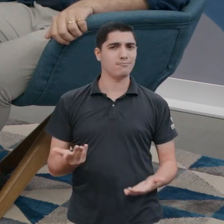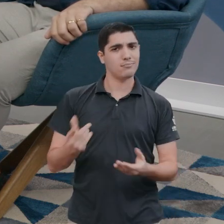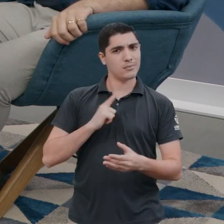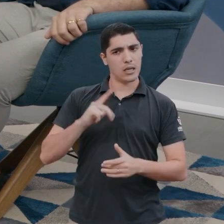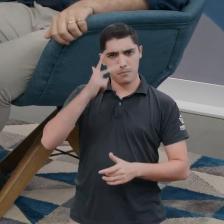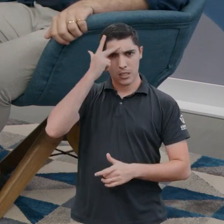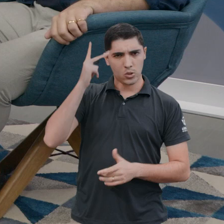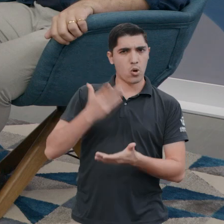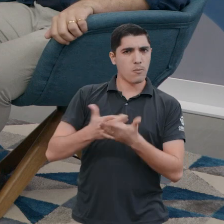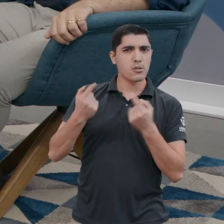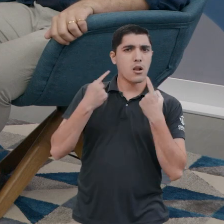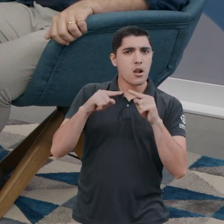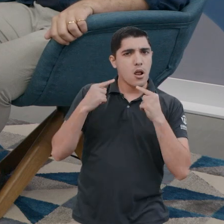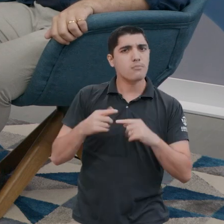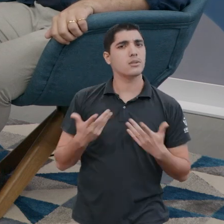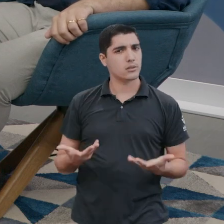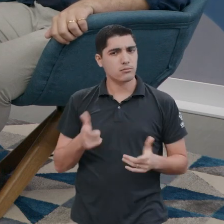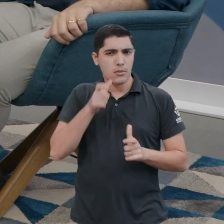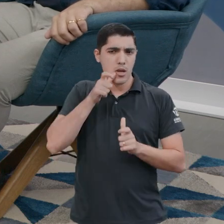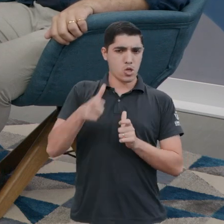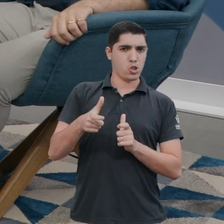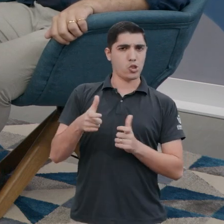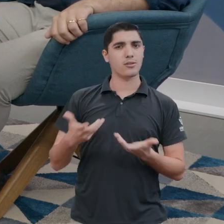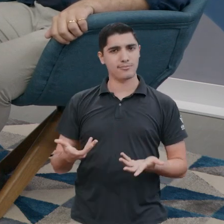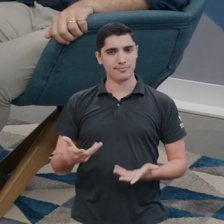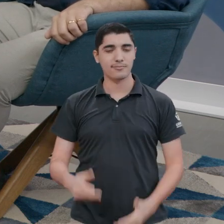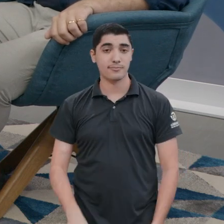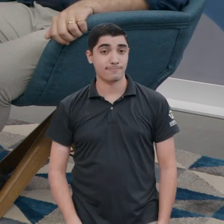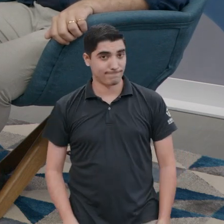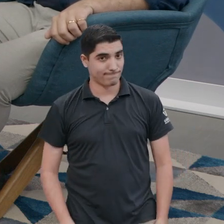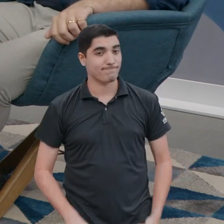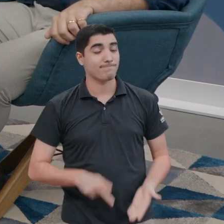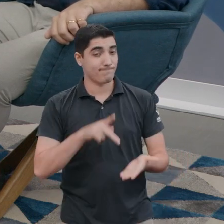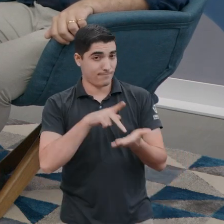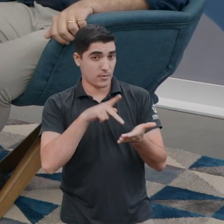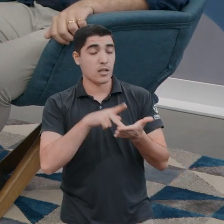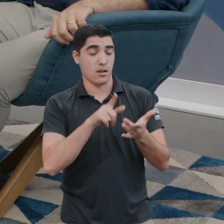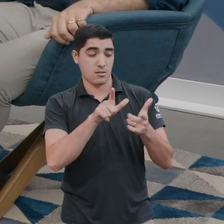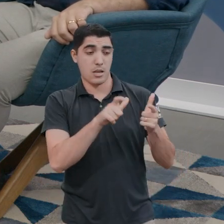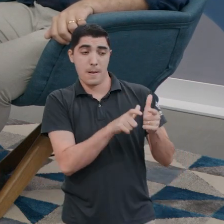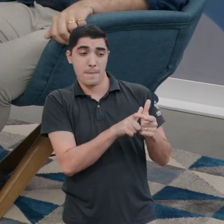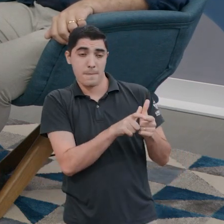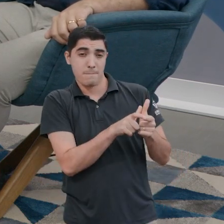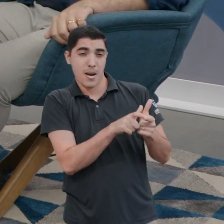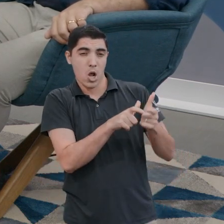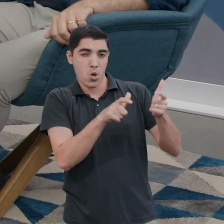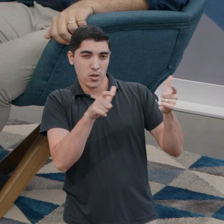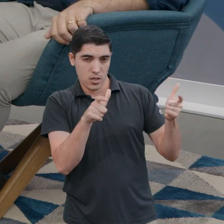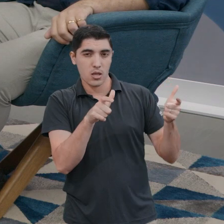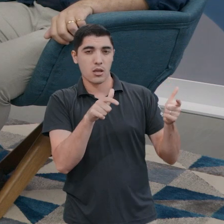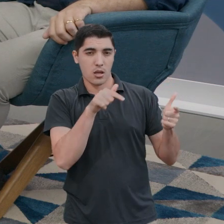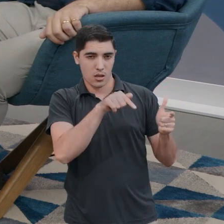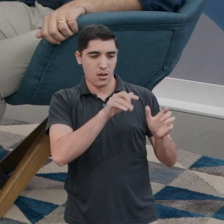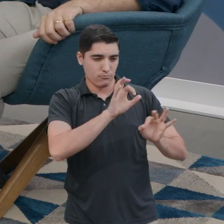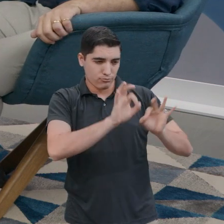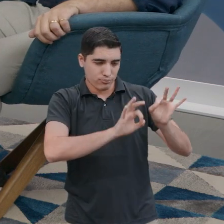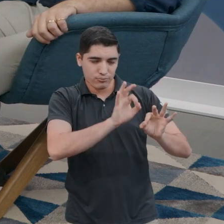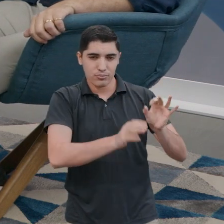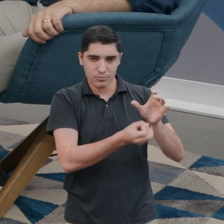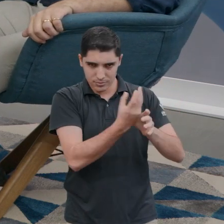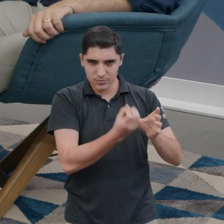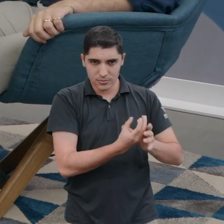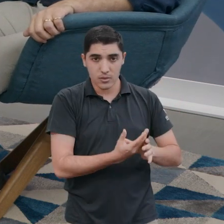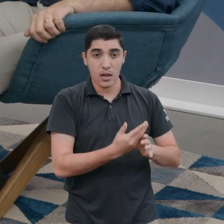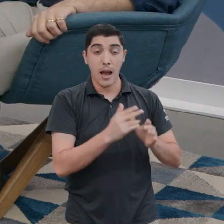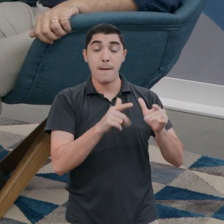ser bem revisto. Com certeza. É importante a gente mencionar que grande parte da produção de tecidos que a gente